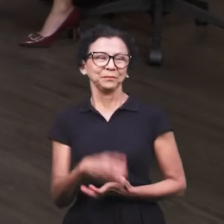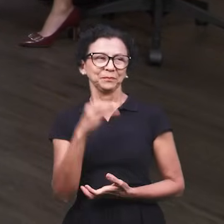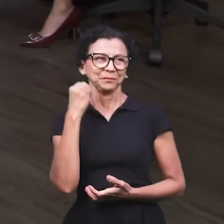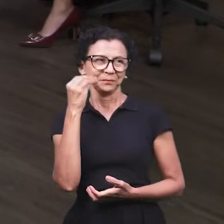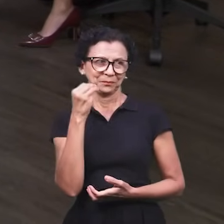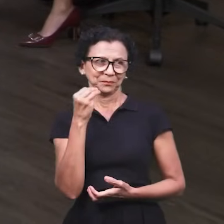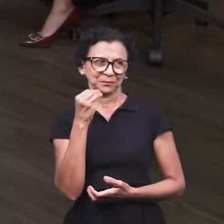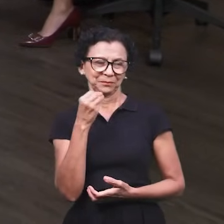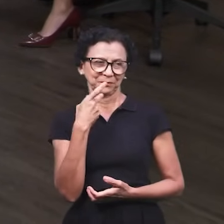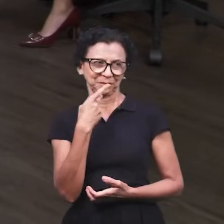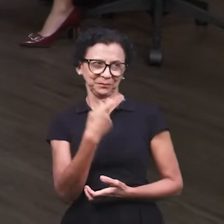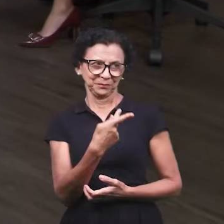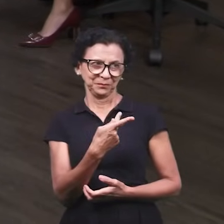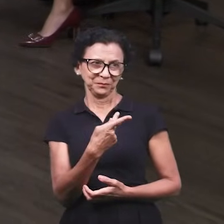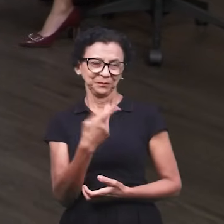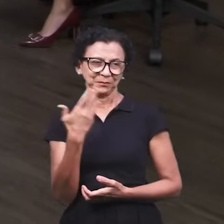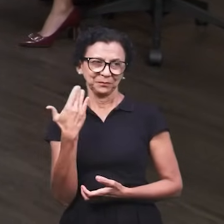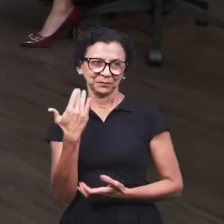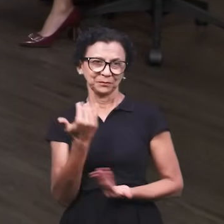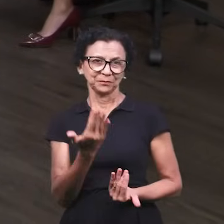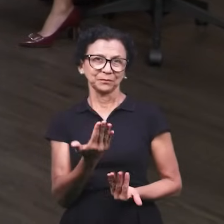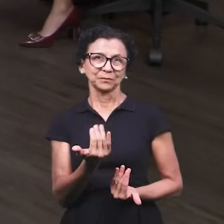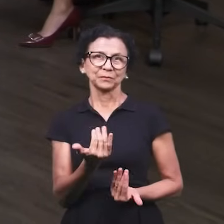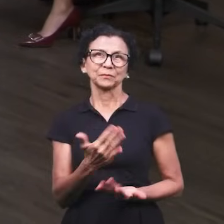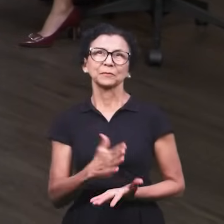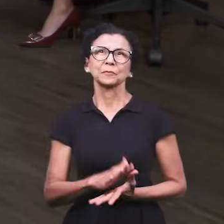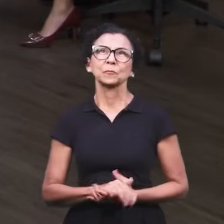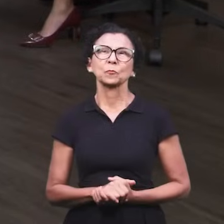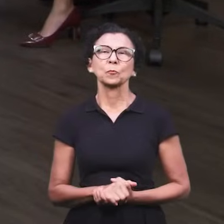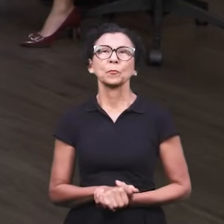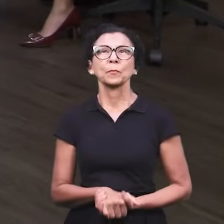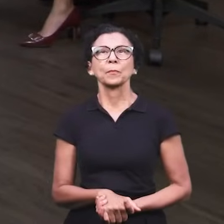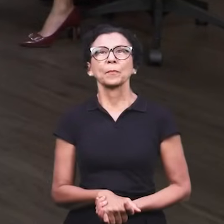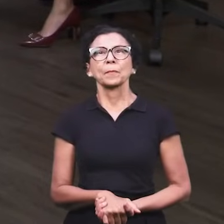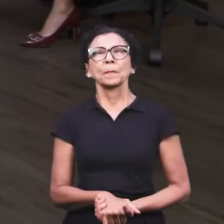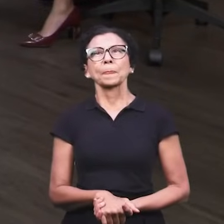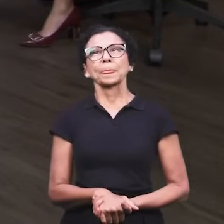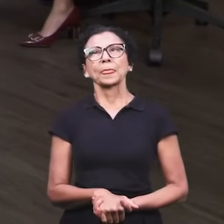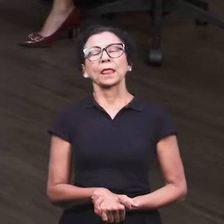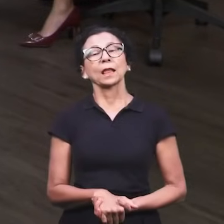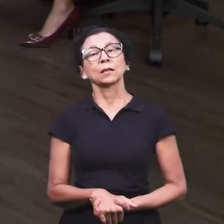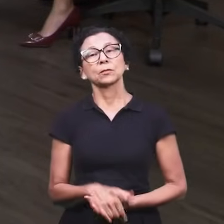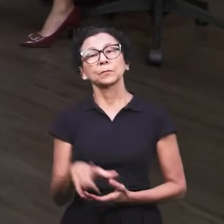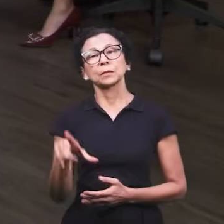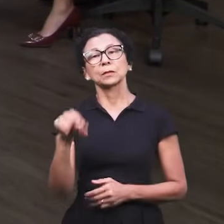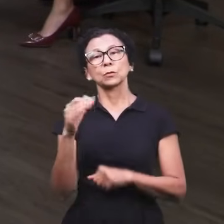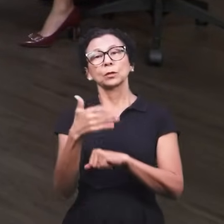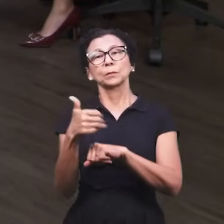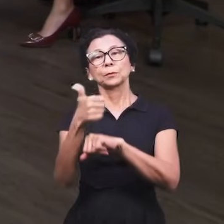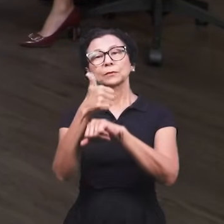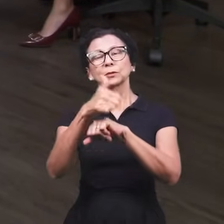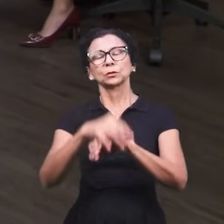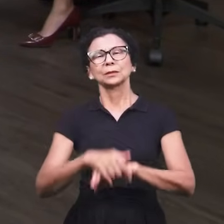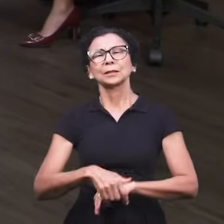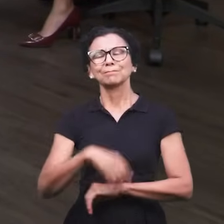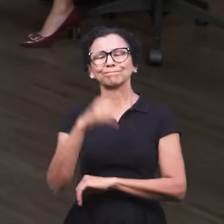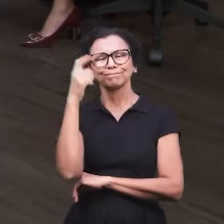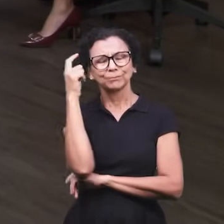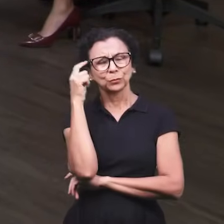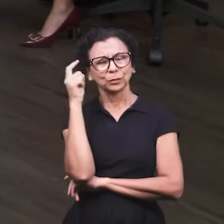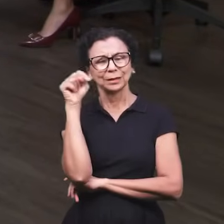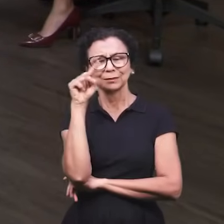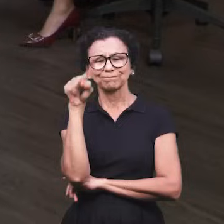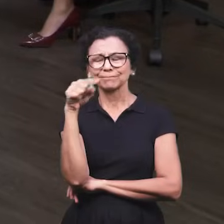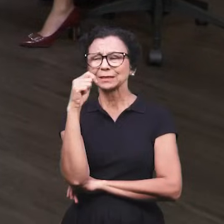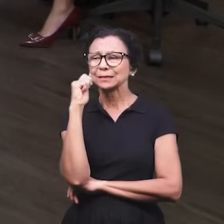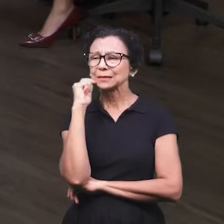que eu estava como jovem, então eu tive que fazer a definição profissional. E eu não tinha nada em mente, nada,